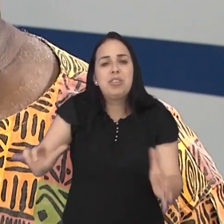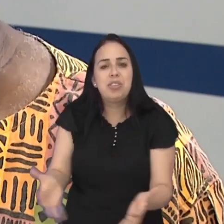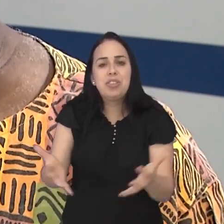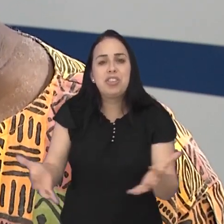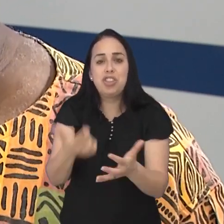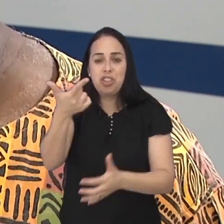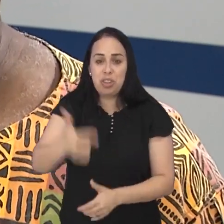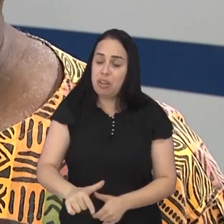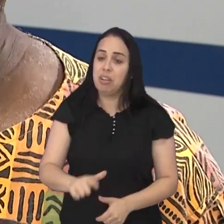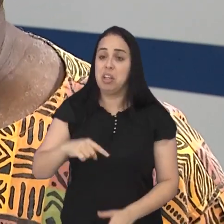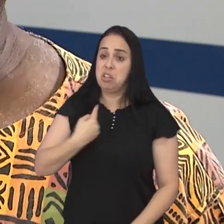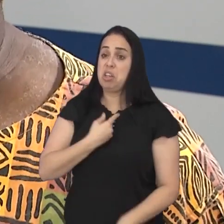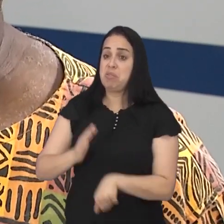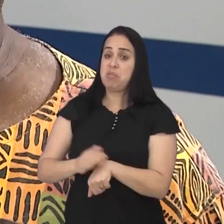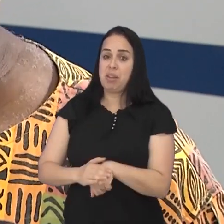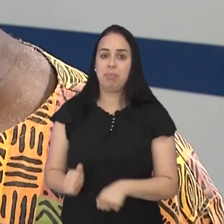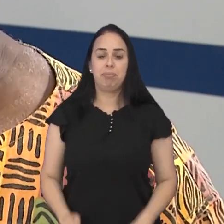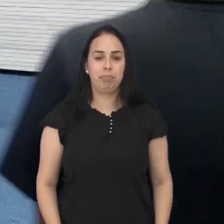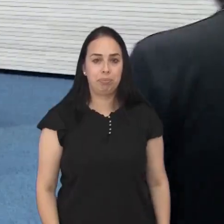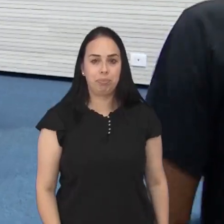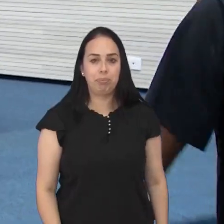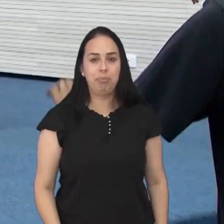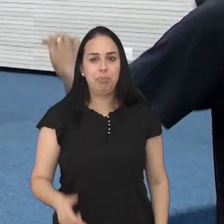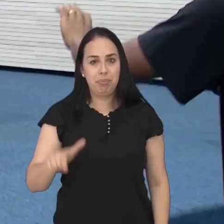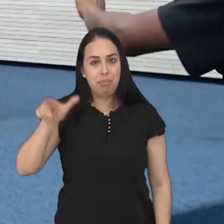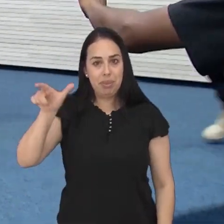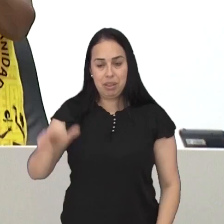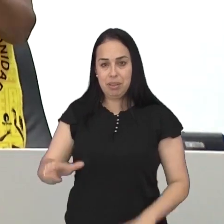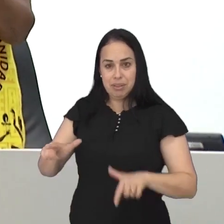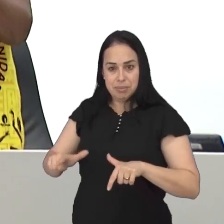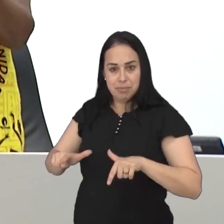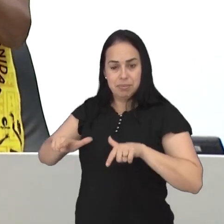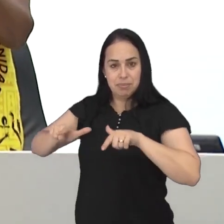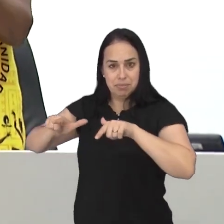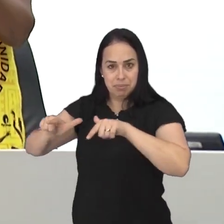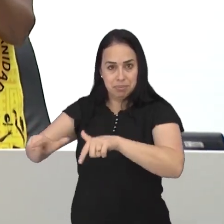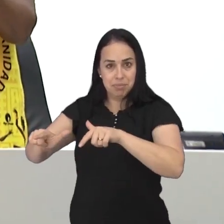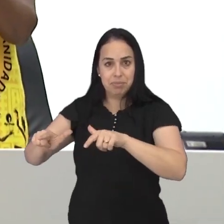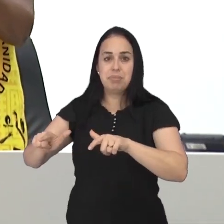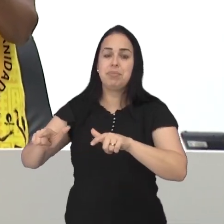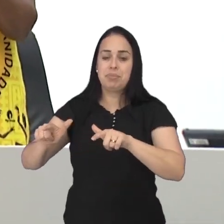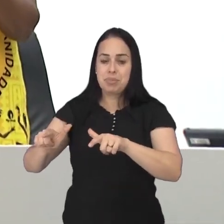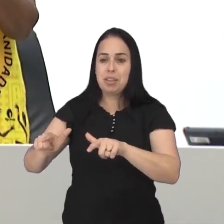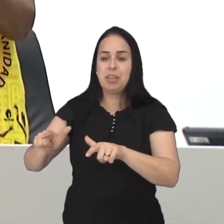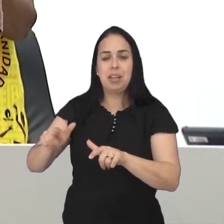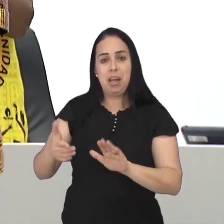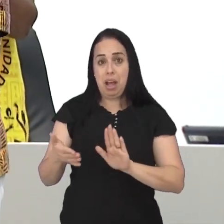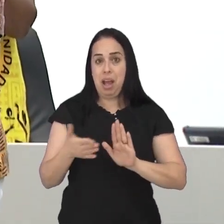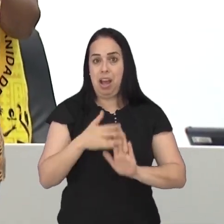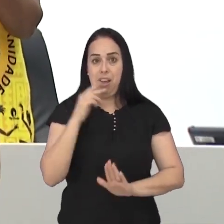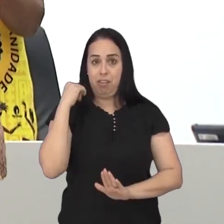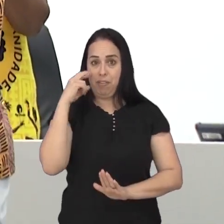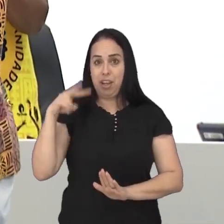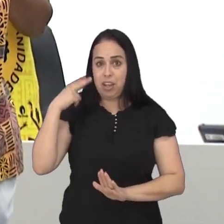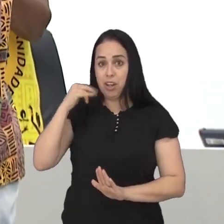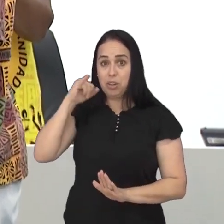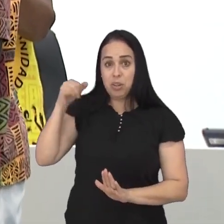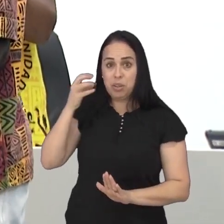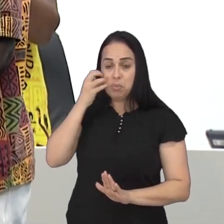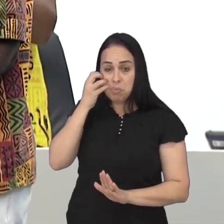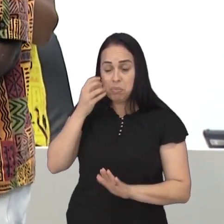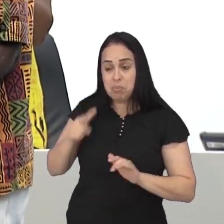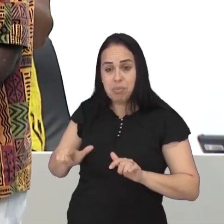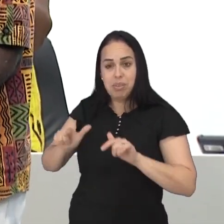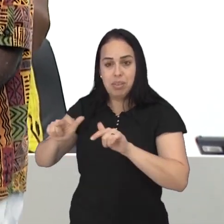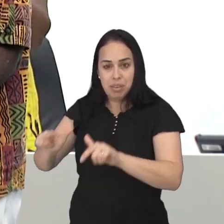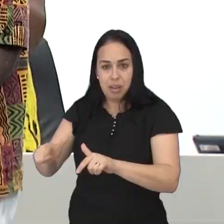o jongo aqui de novo. Foi o que nós fizemos. Laudeni de Souza recebeu das mãos da vereadora Juliana, autora da propositura, a